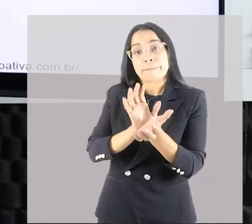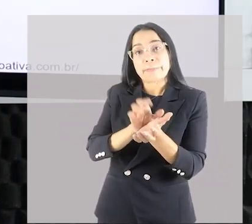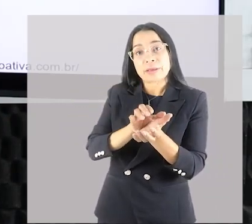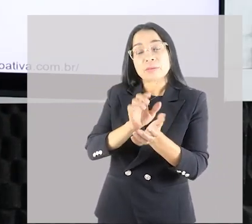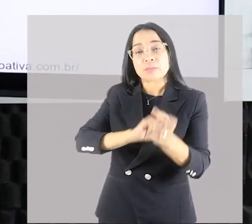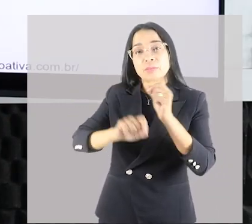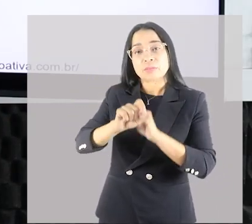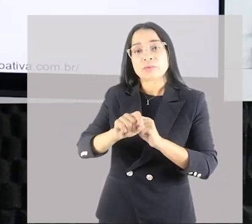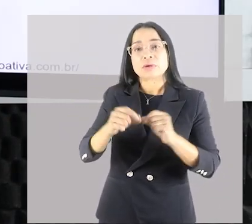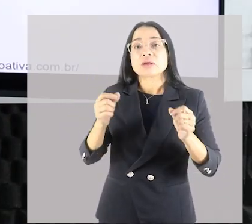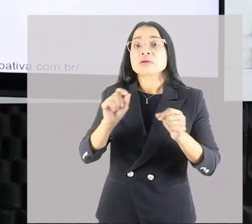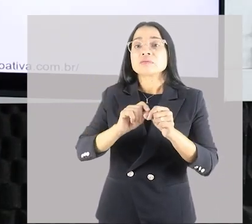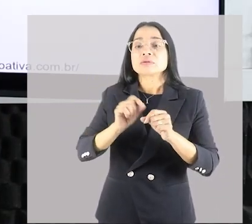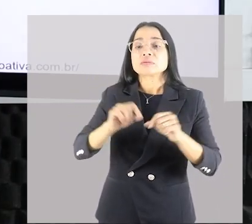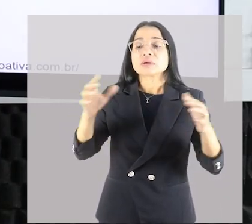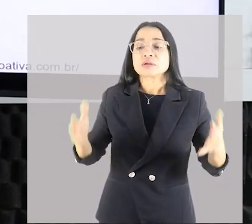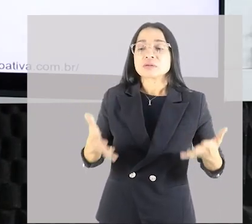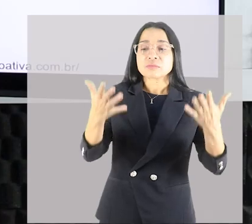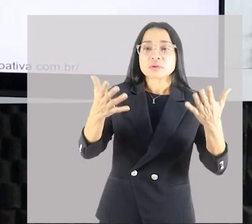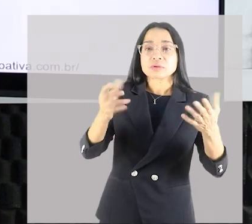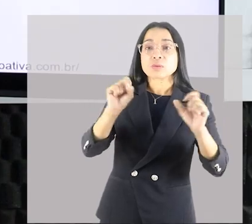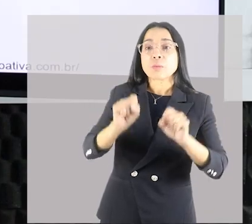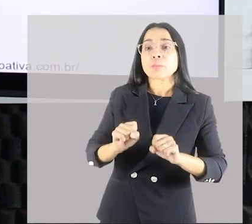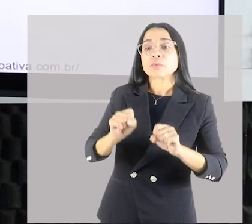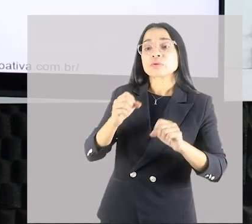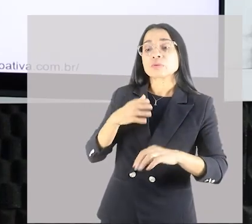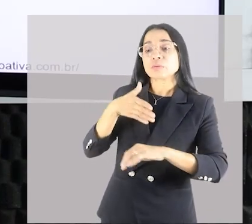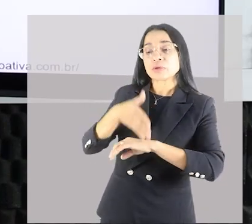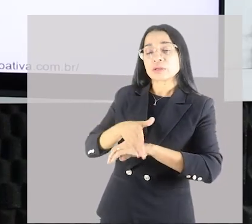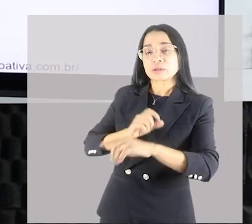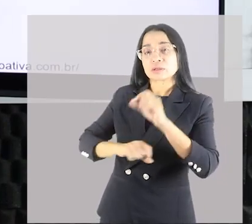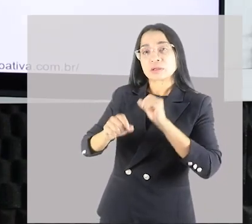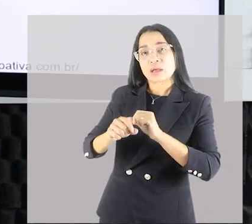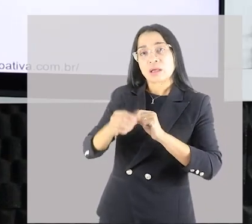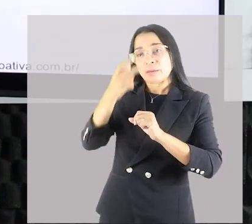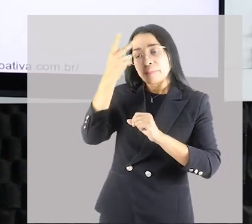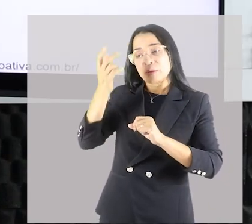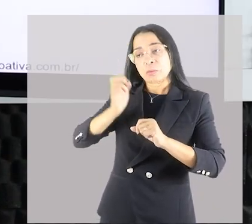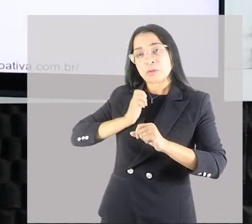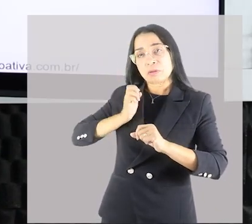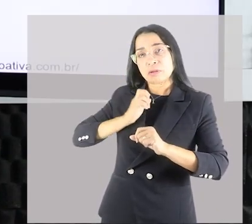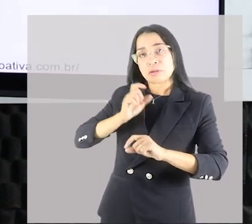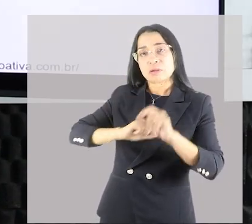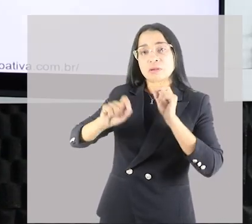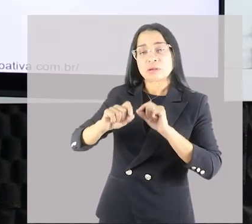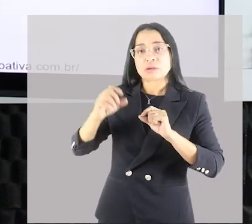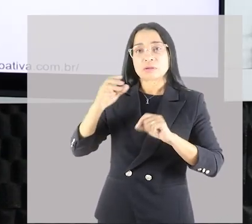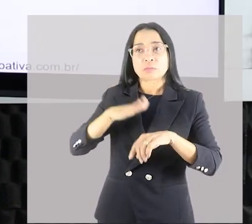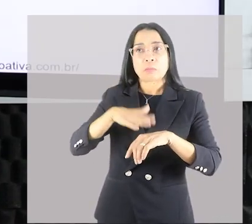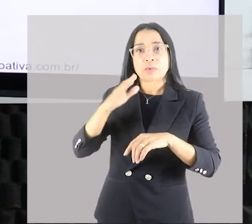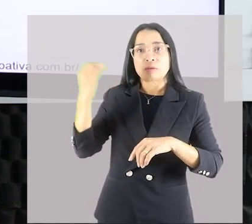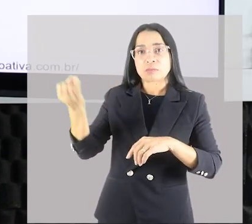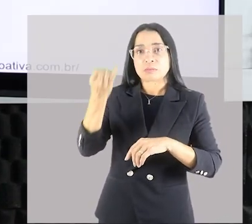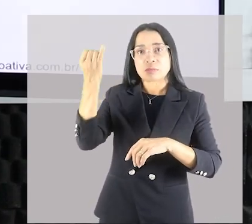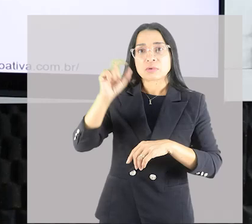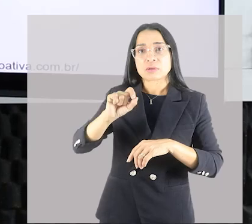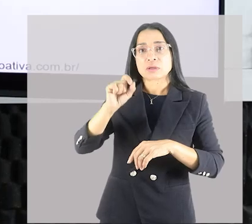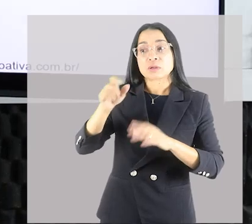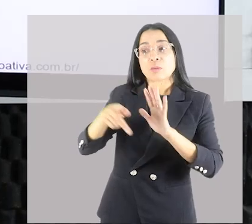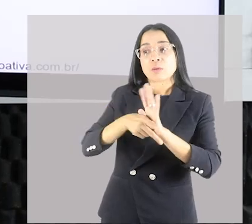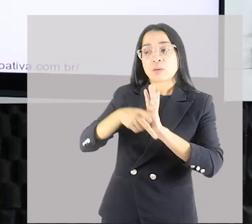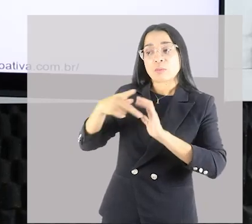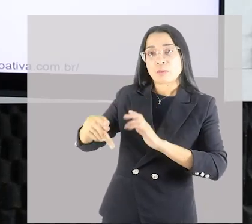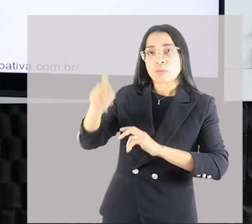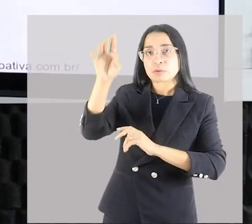suas festas, tá? Onde só podiam entrar os aristocratas, né? As pessoas mais importantes ali da